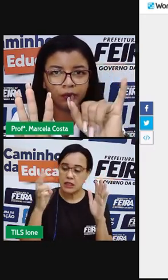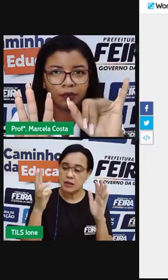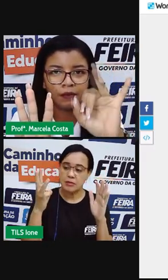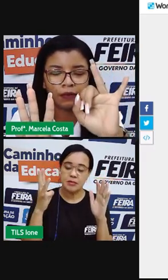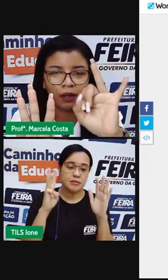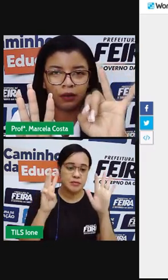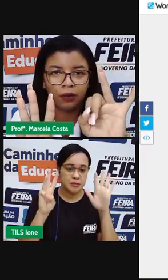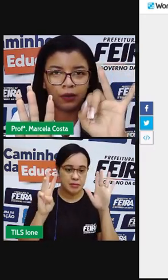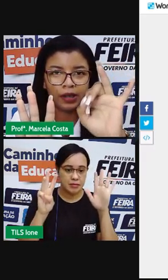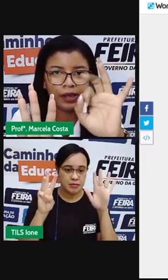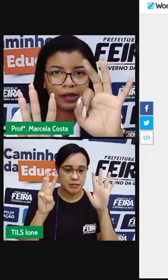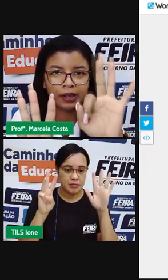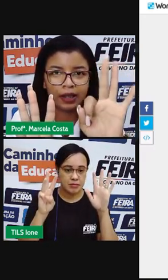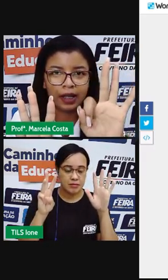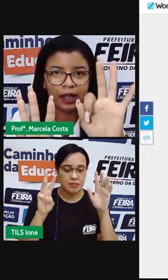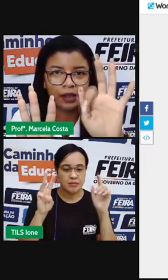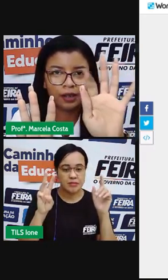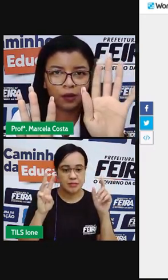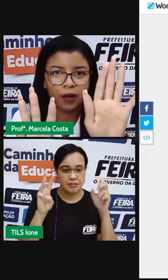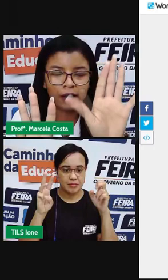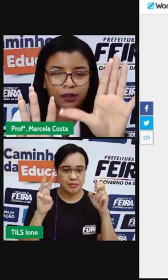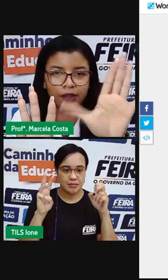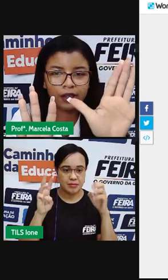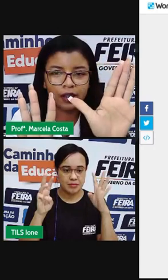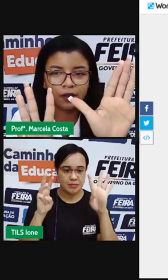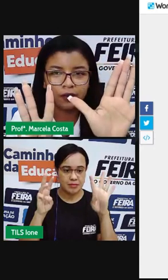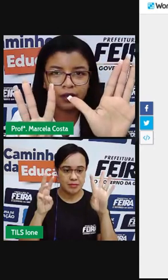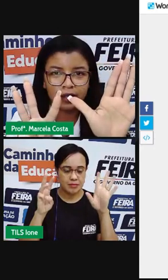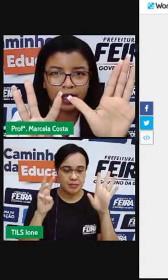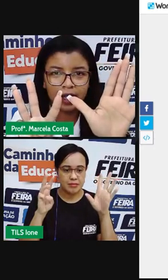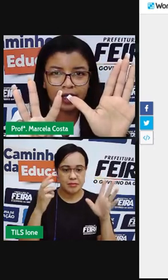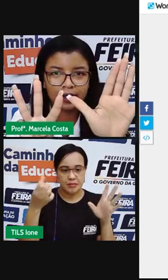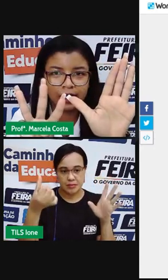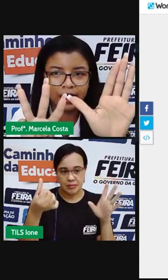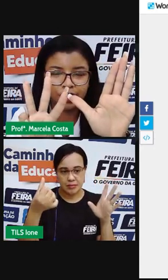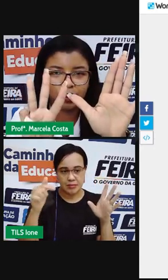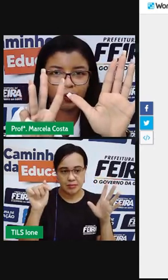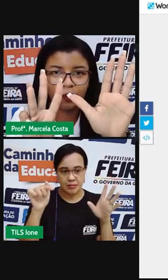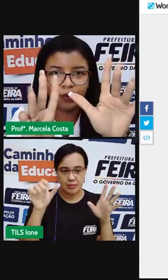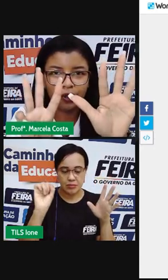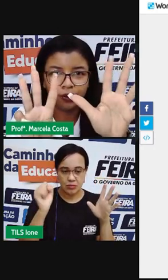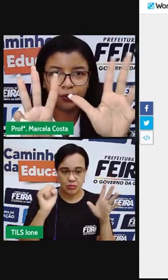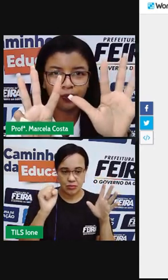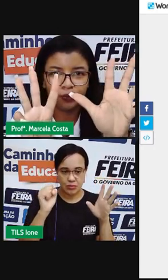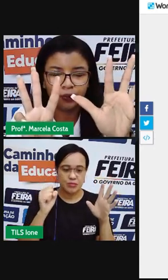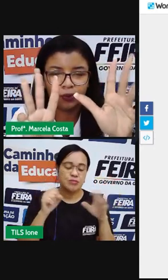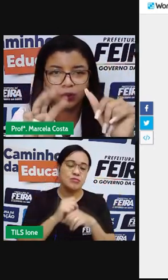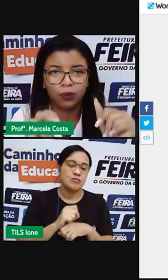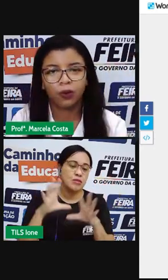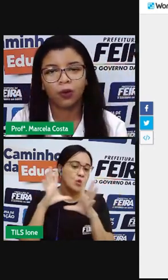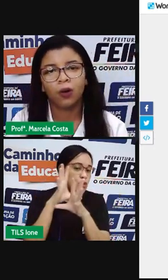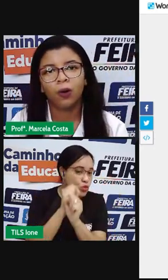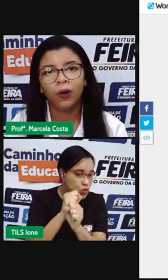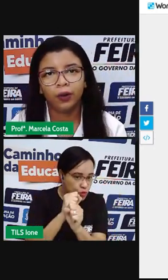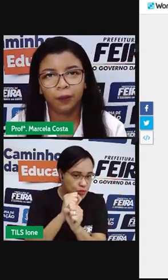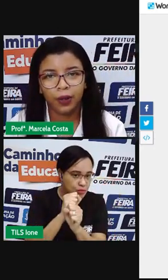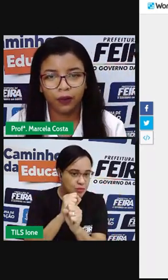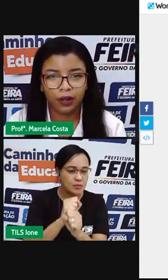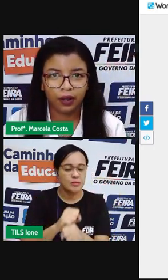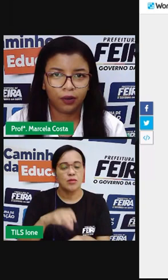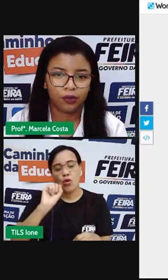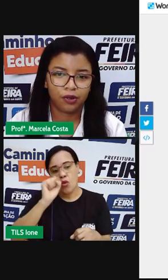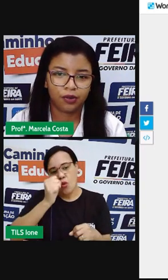1, 2, 3, 4, 5, 6, 7, 8.